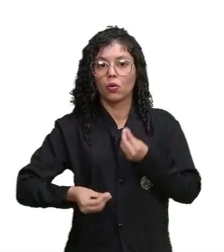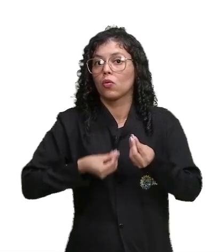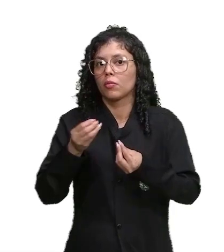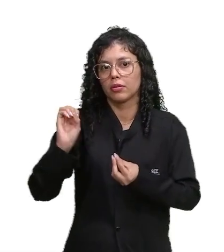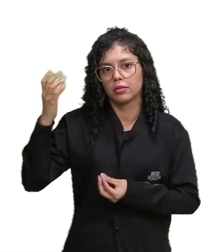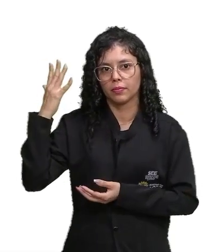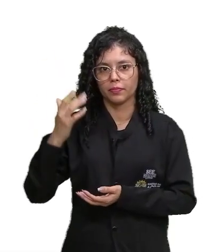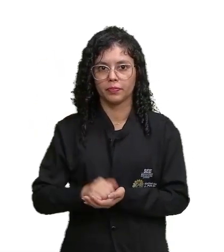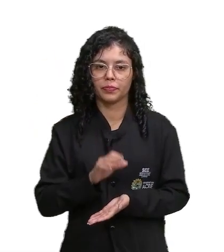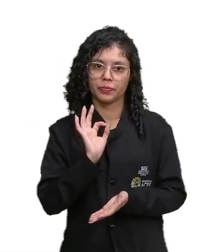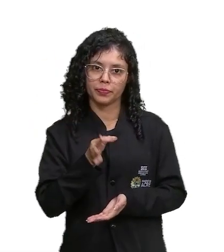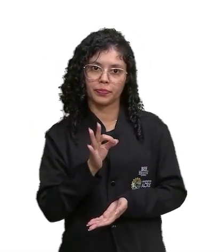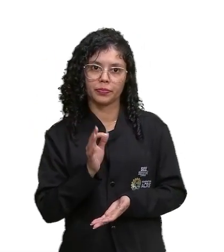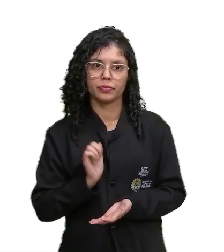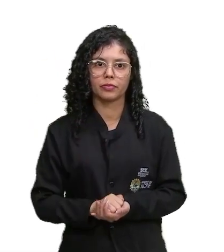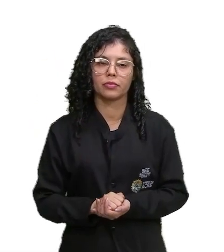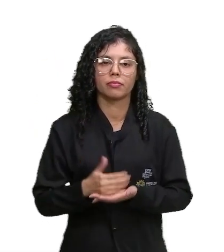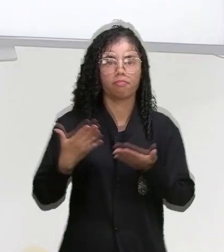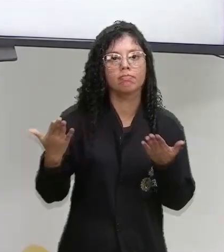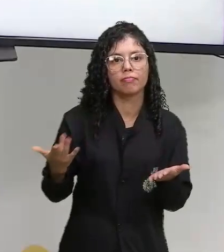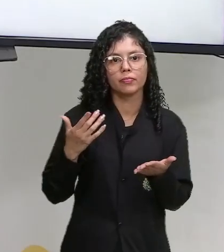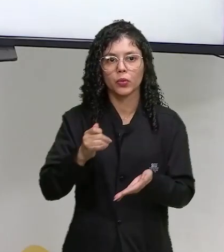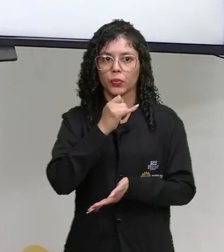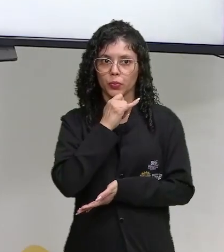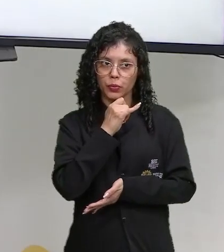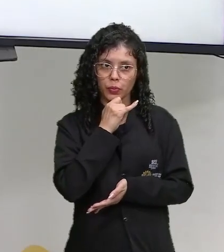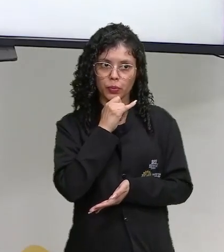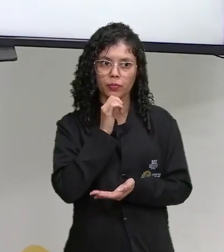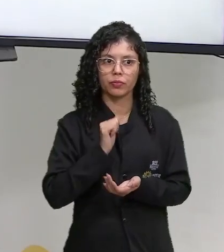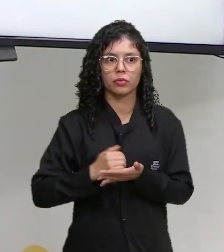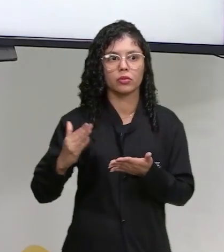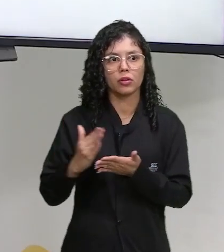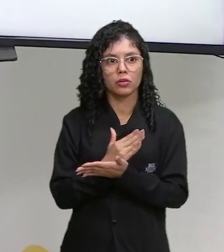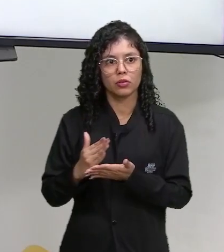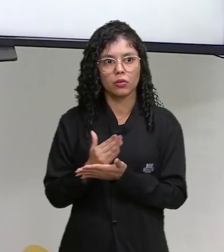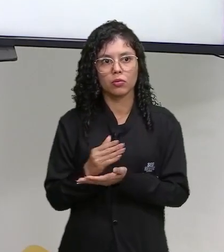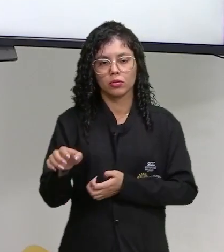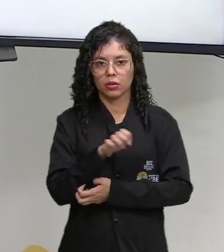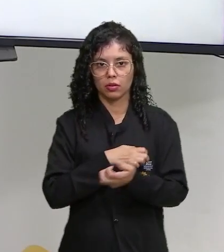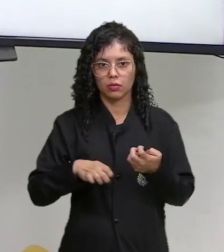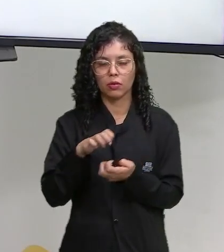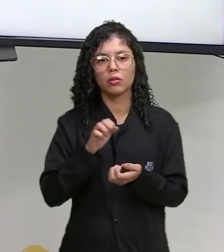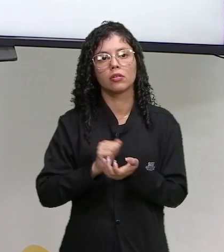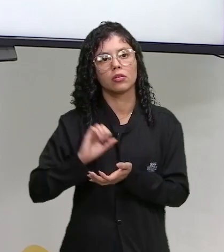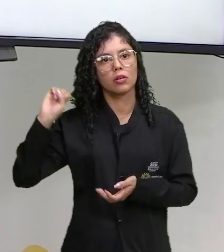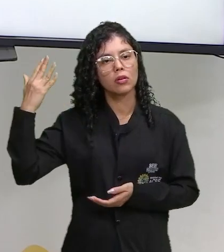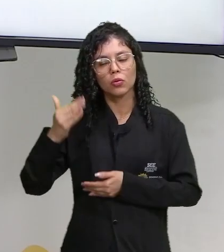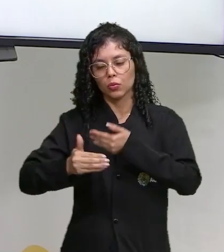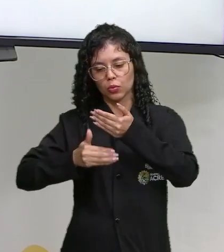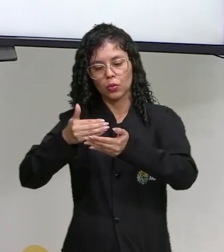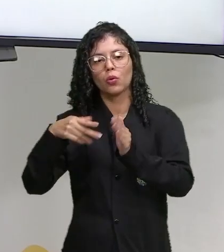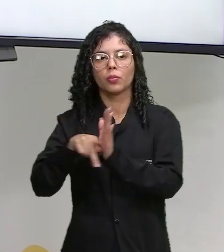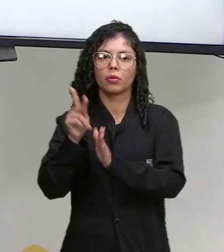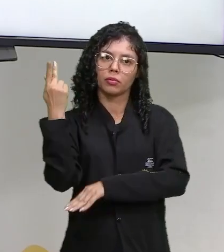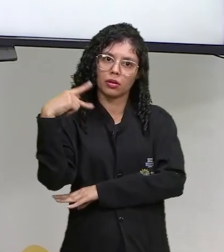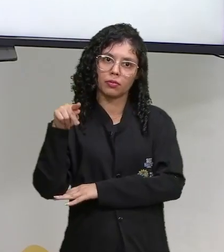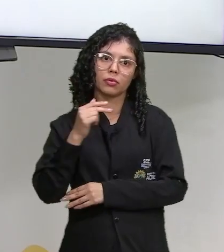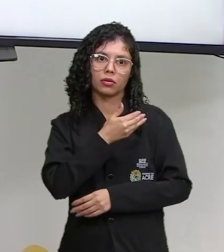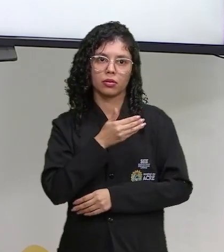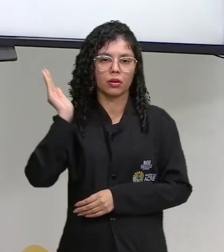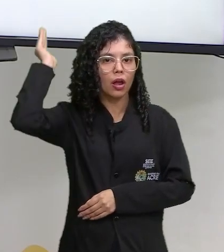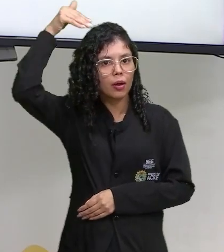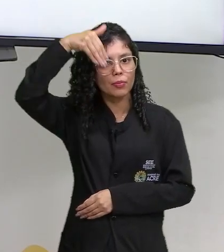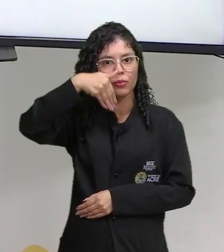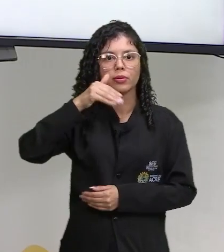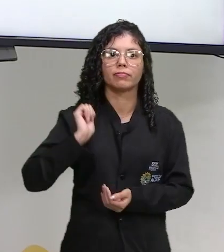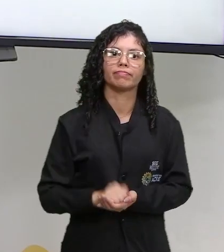foi feita, certo? Então, esse aqui foi um exemplo, né, de algumas das revoltas que aconteceram durante o período da República